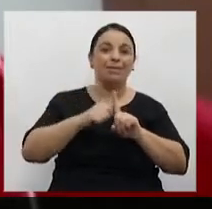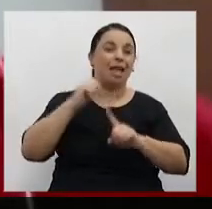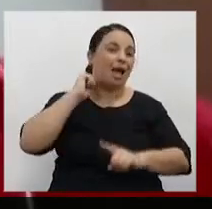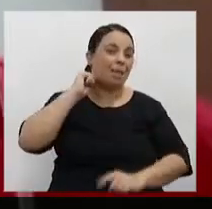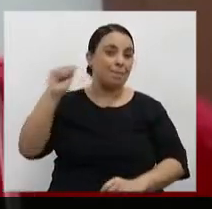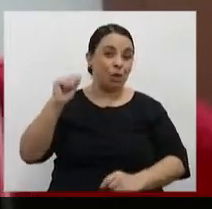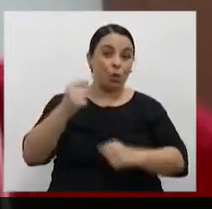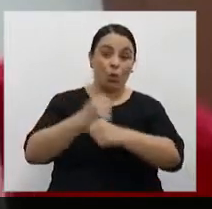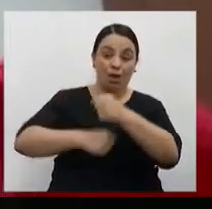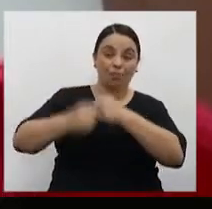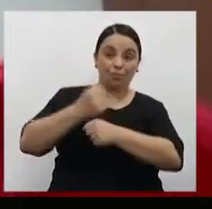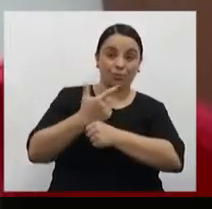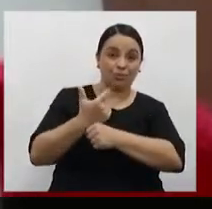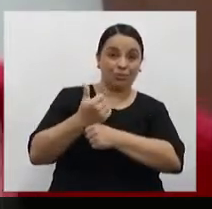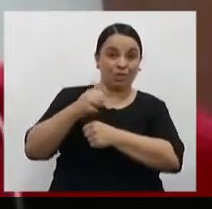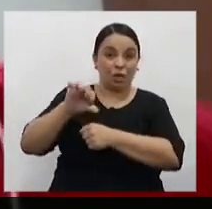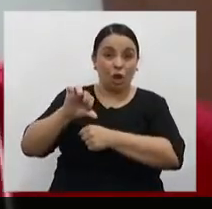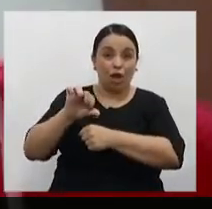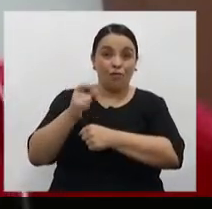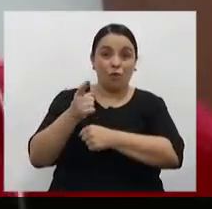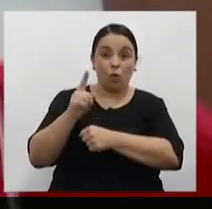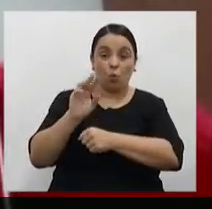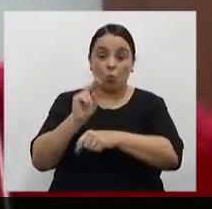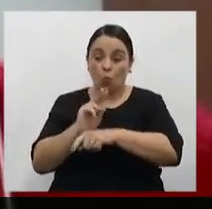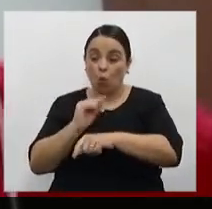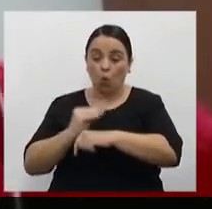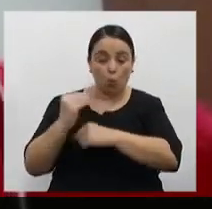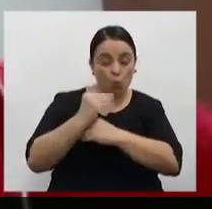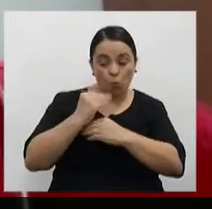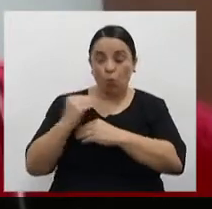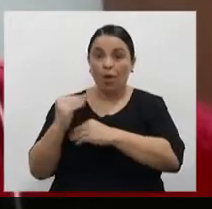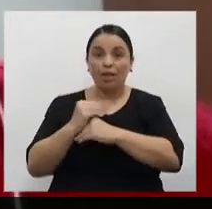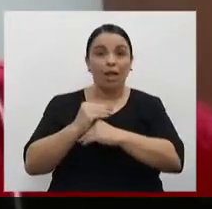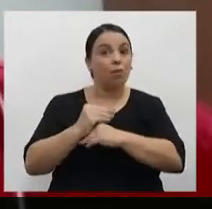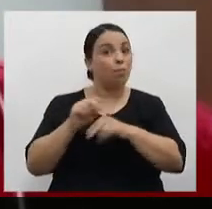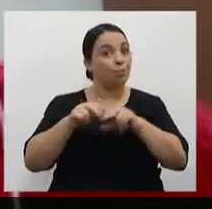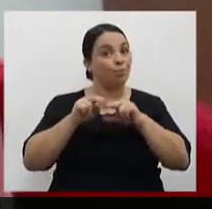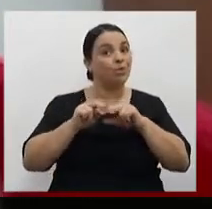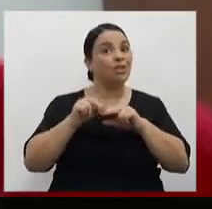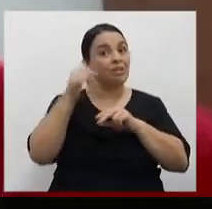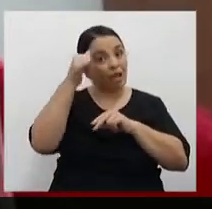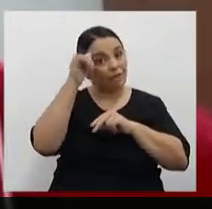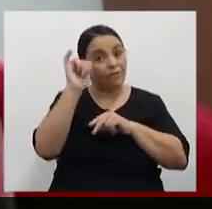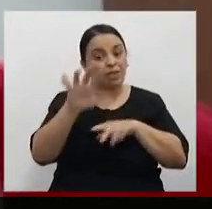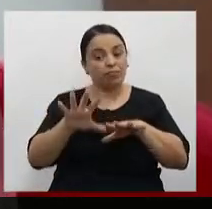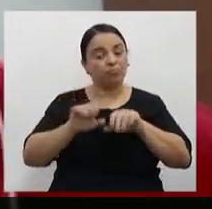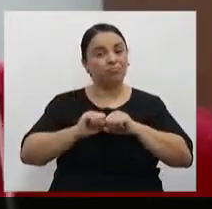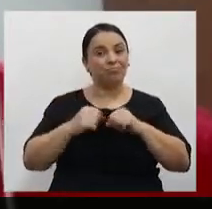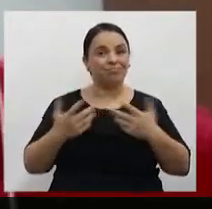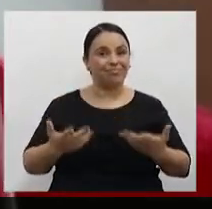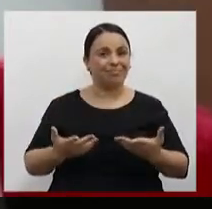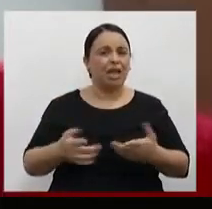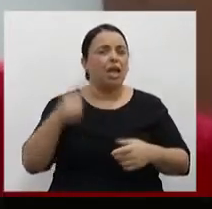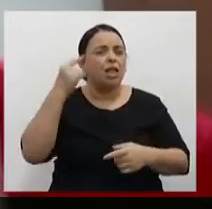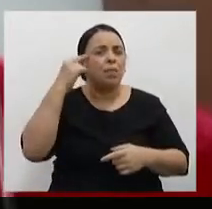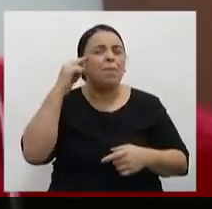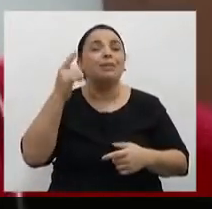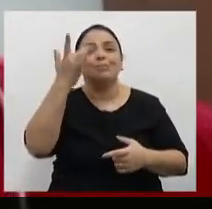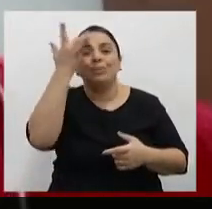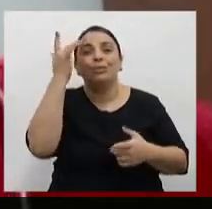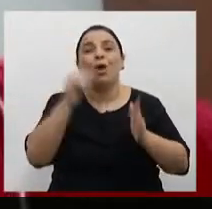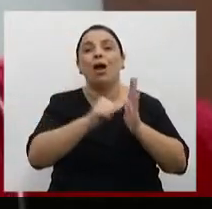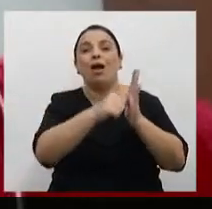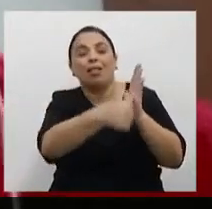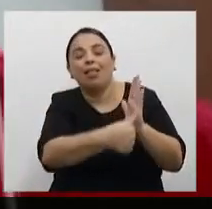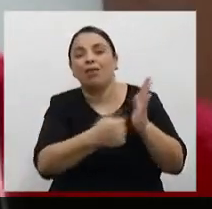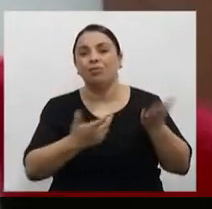os cuidados para que eu não me contamine. Então, é uma questão muito complicada. Pessoa com síndrome de Down, como você vai falar